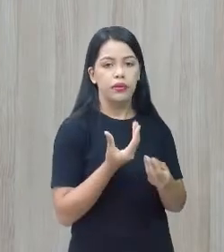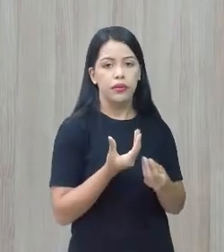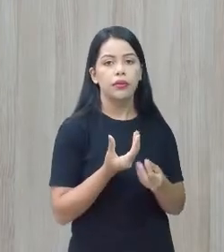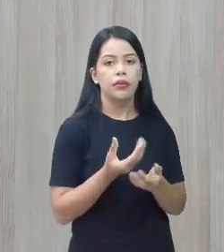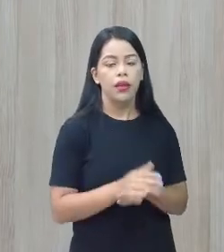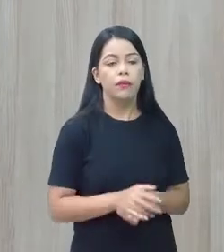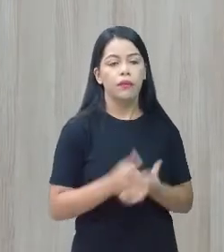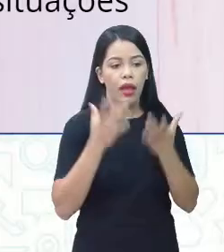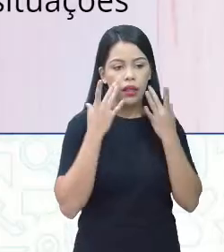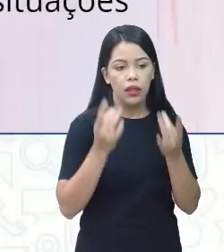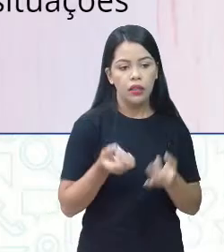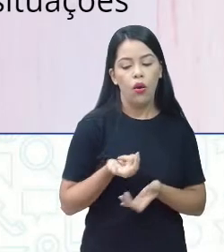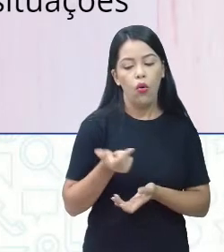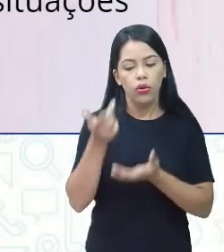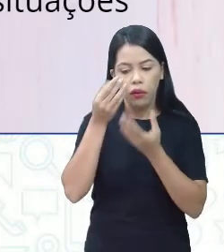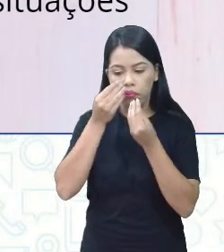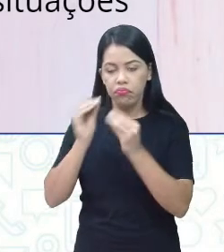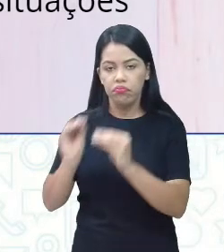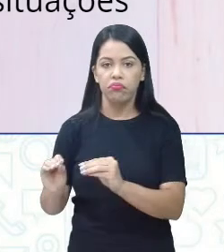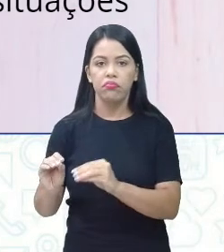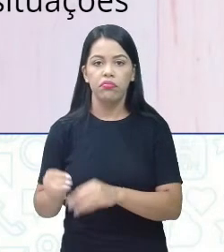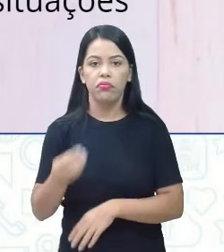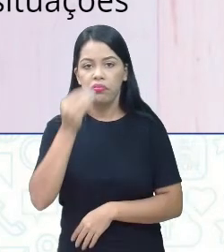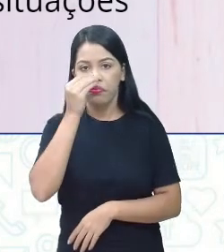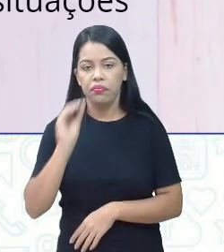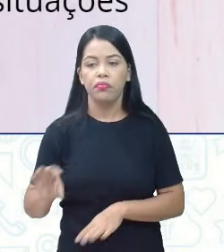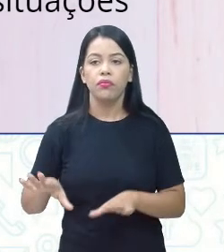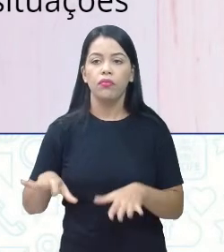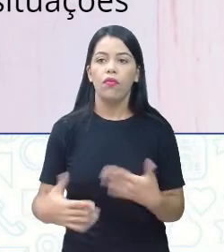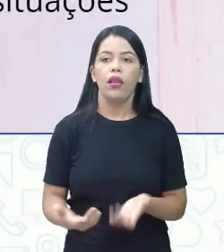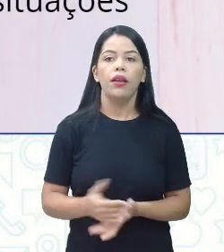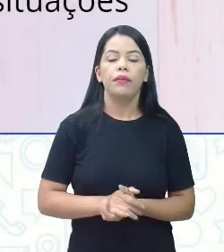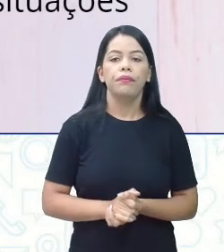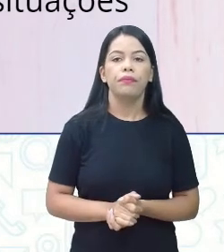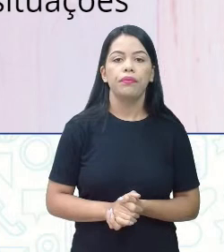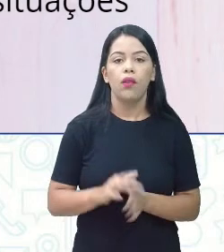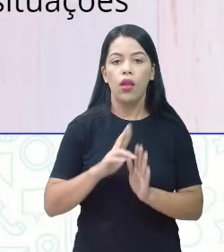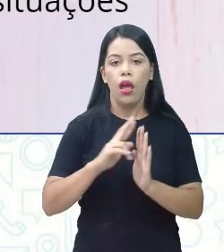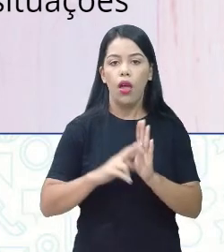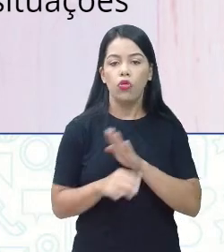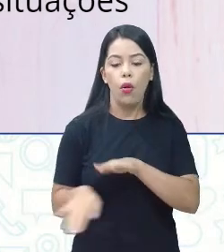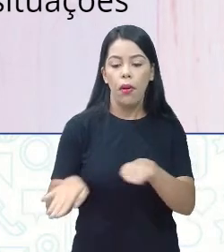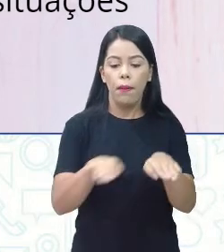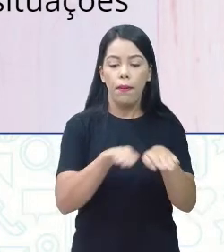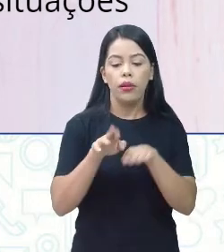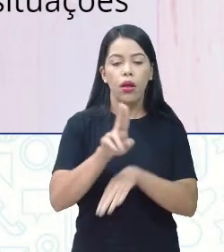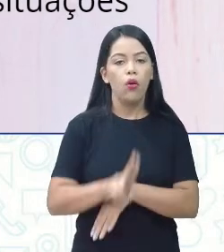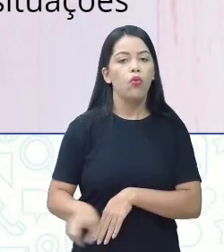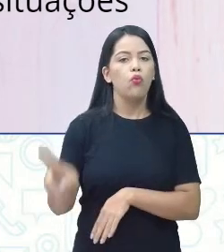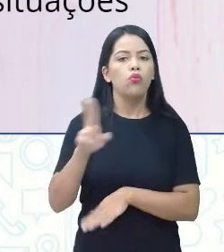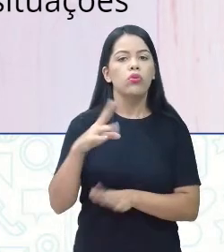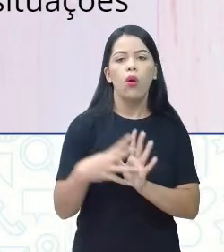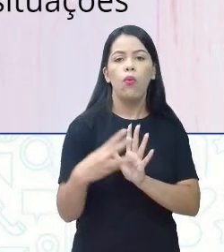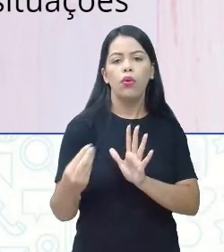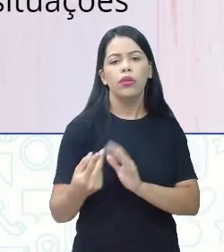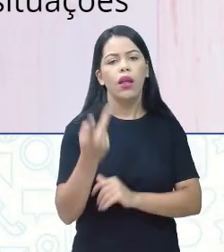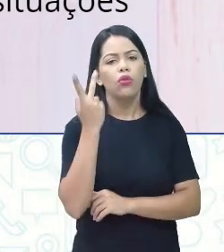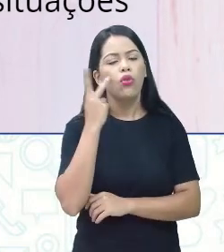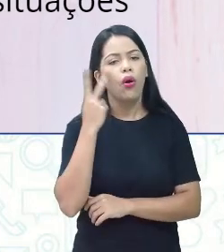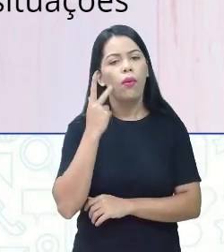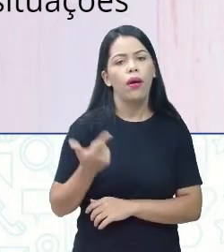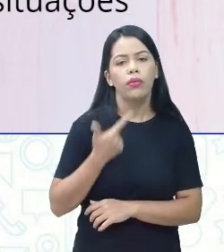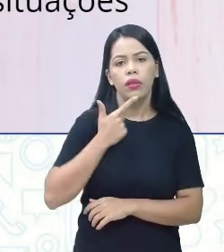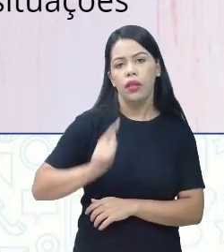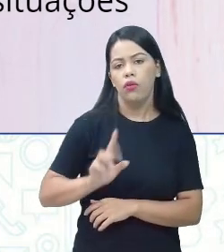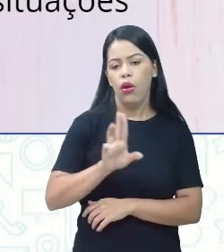ó, a norma padrão é o quê? Expressão que identifica um modelo de uso de língua descrito nas gramáticas e nos